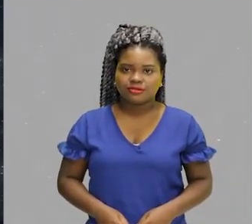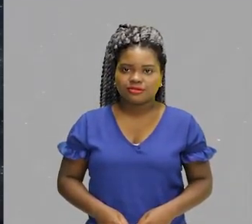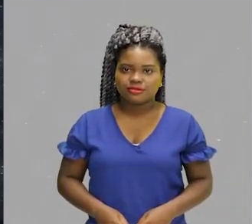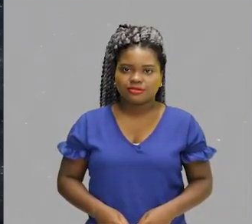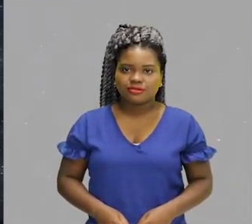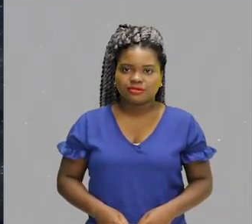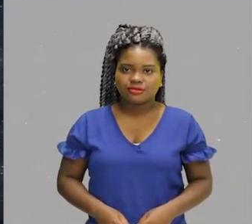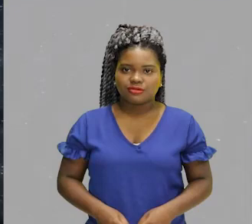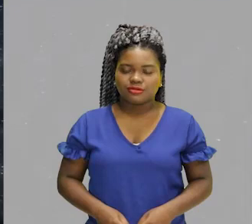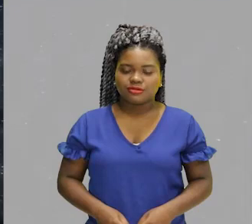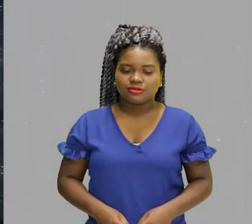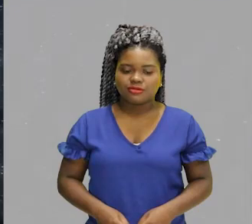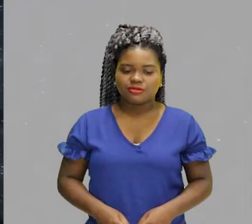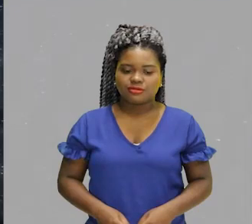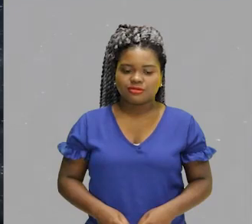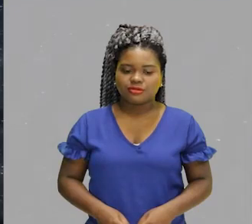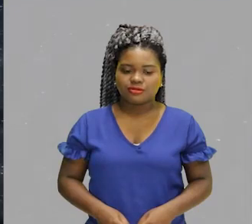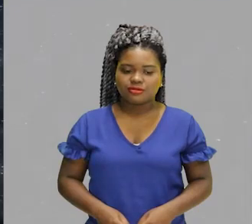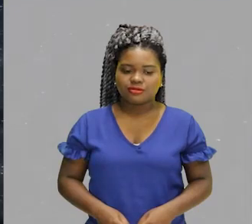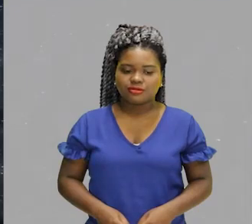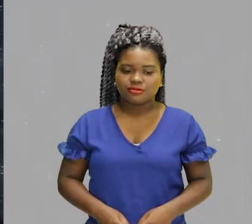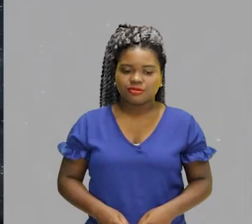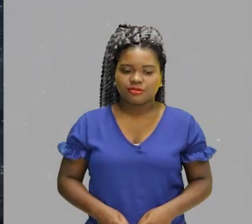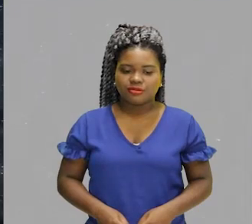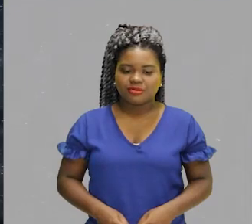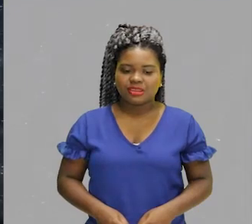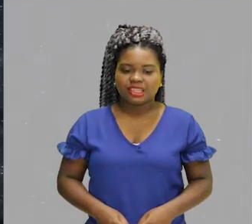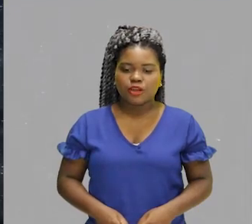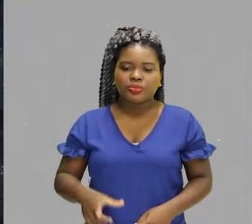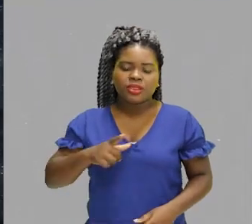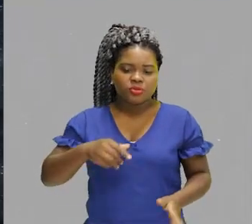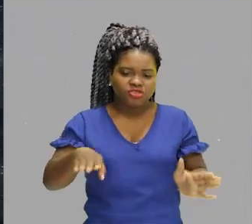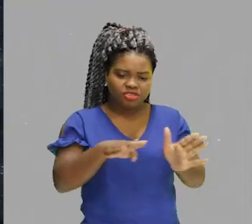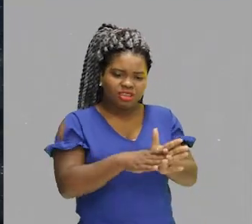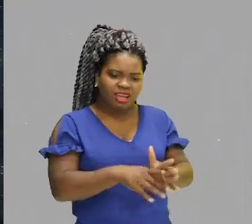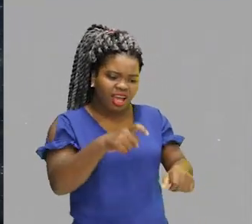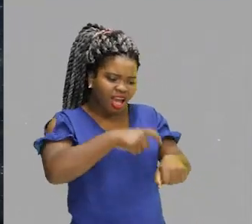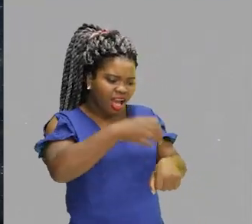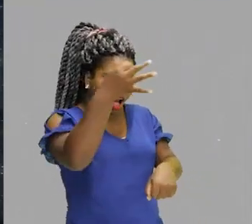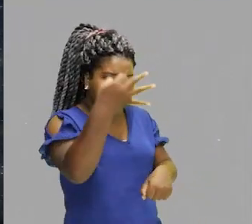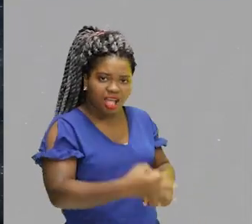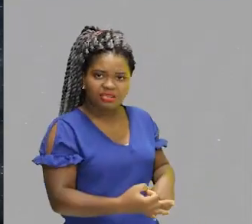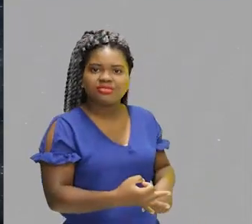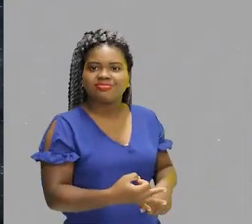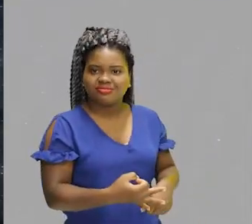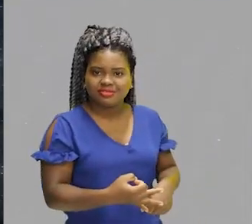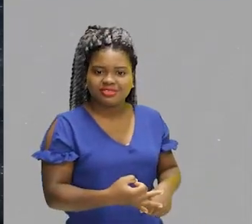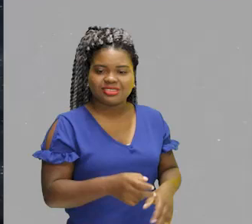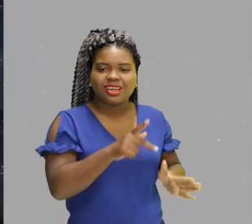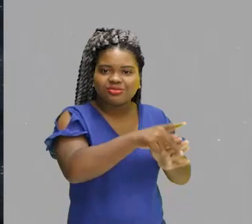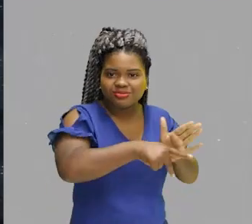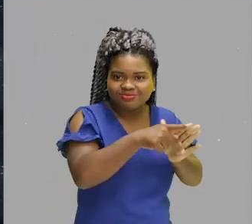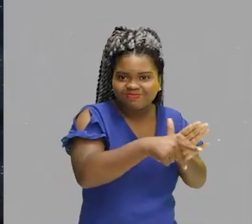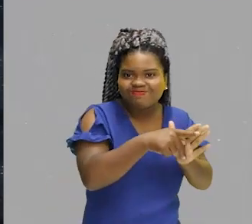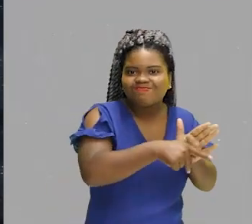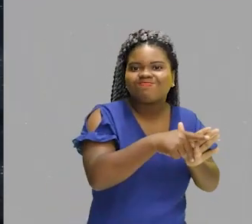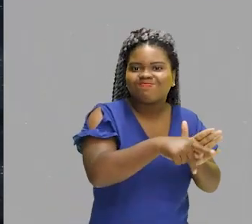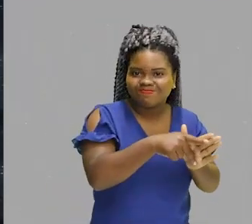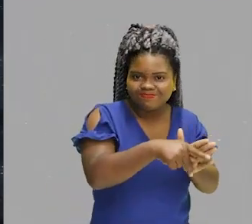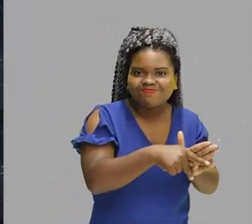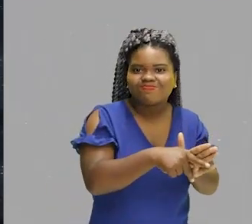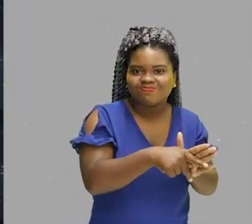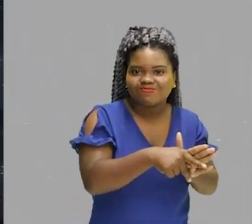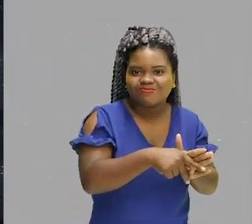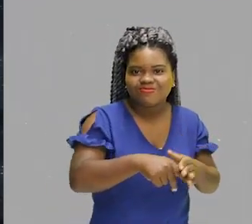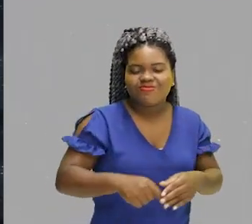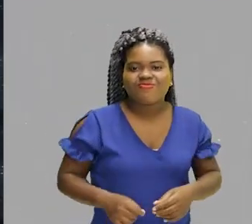perder el tren. Deve chegar pontualmente para não perder o trem. Deve ser pontual para não perder